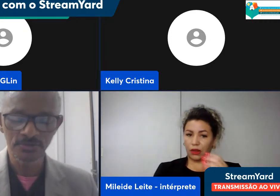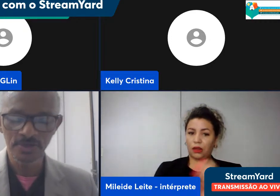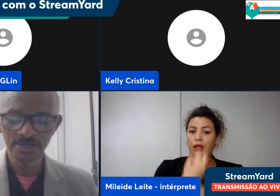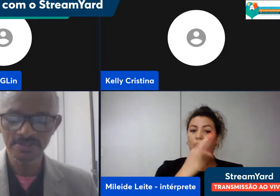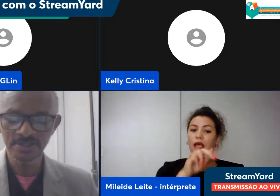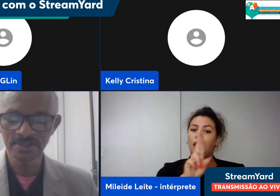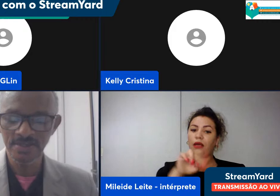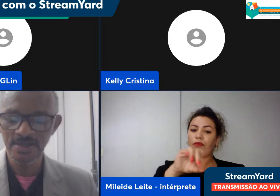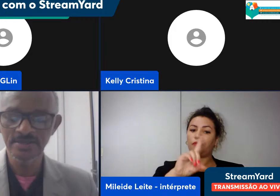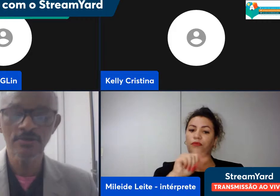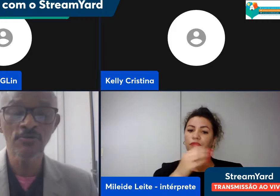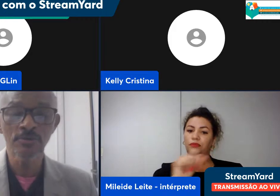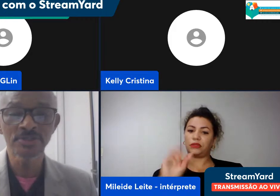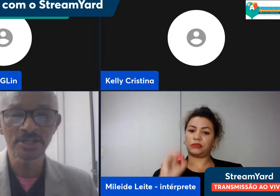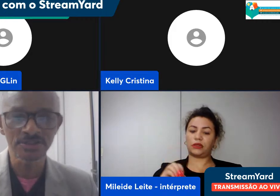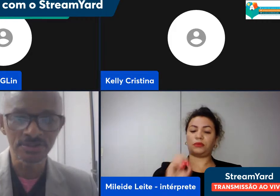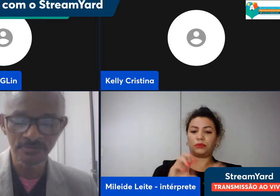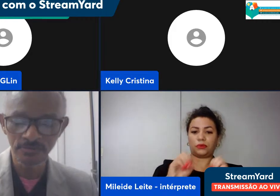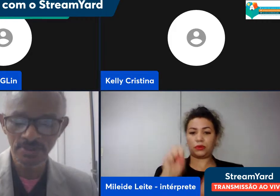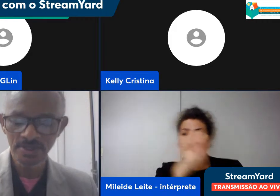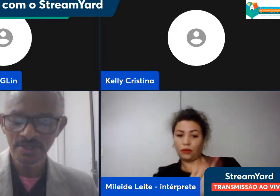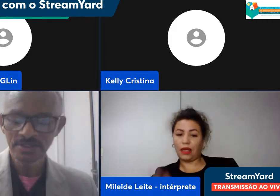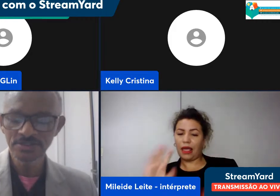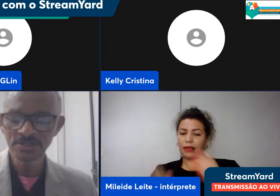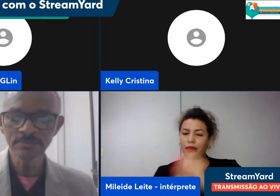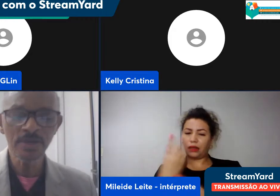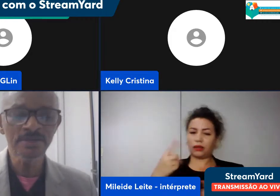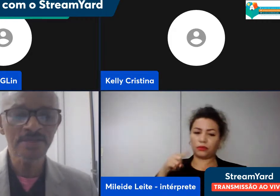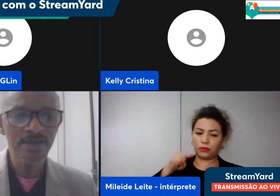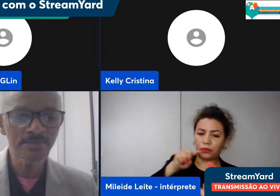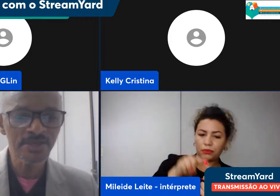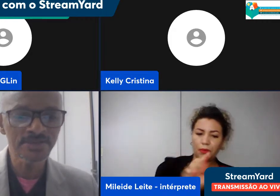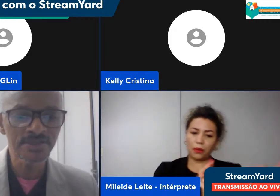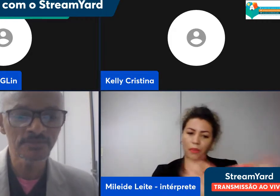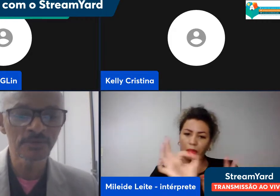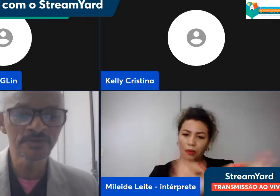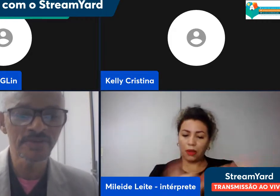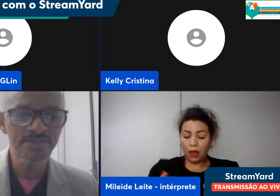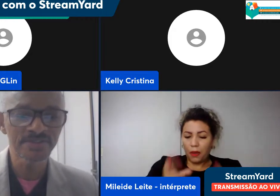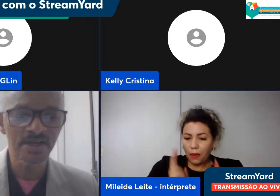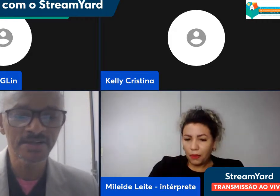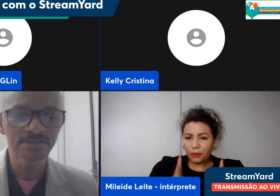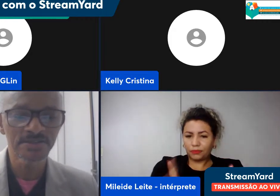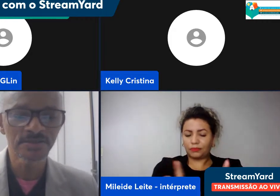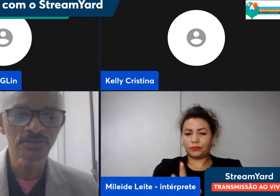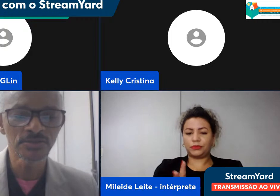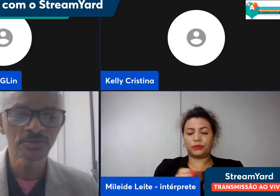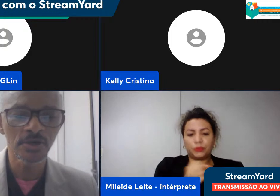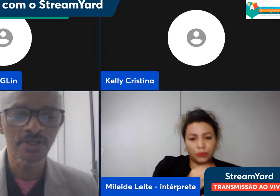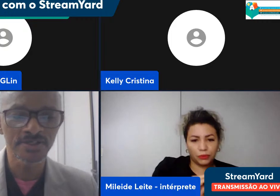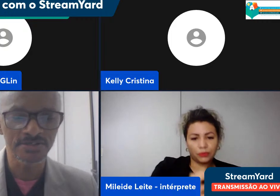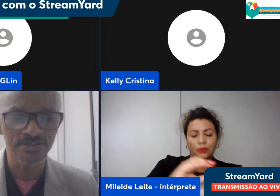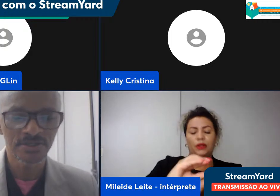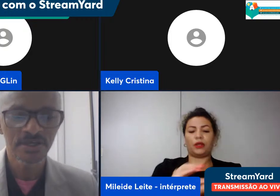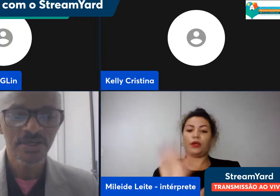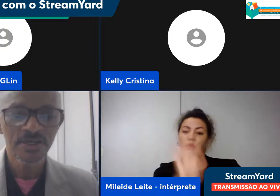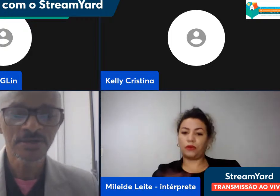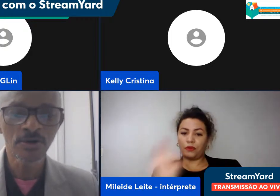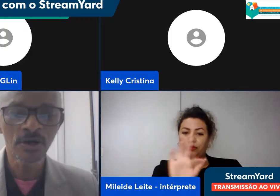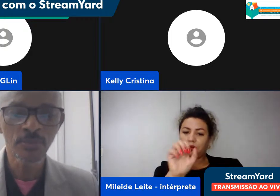Educacional do Sudoeste é criada com o objetivo de implantar e manter uma universidade no